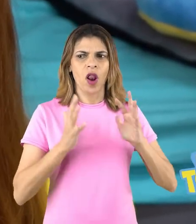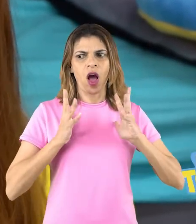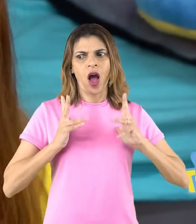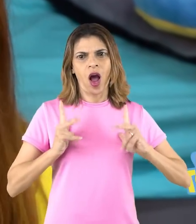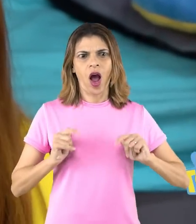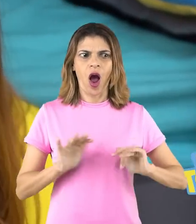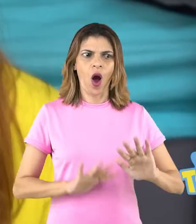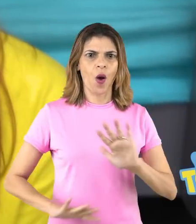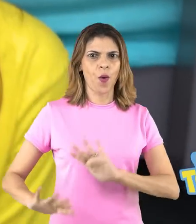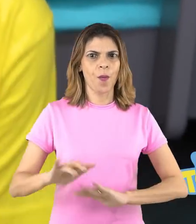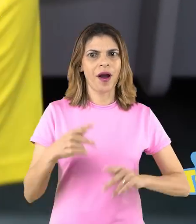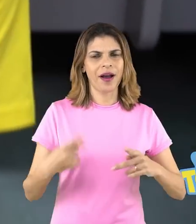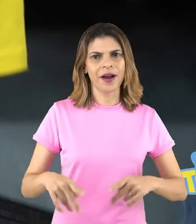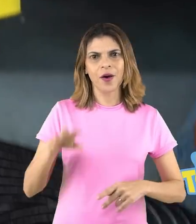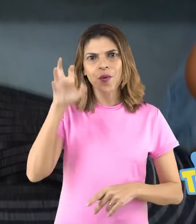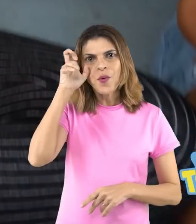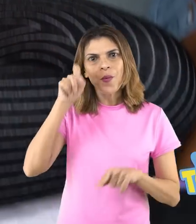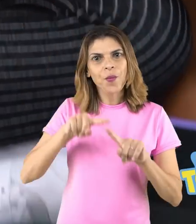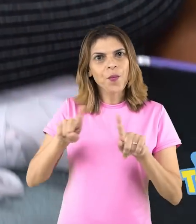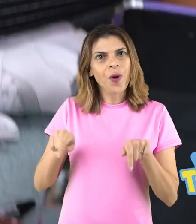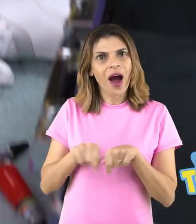o quarto do Lucas